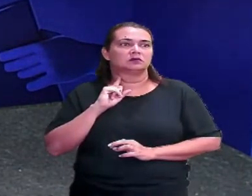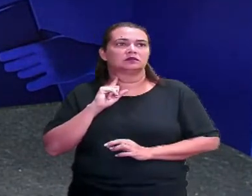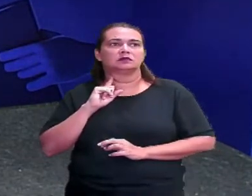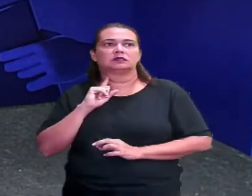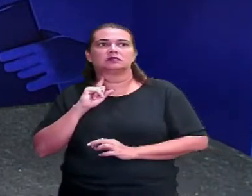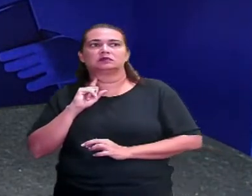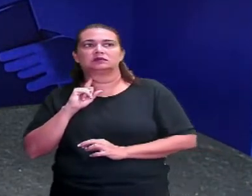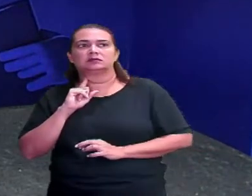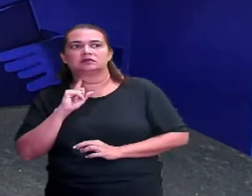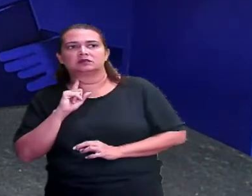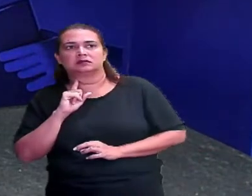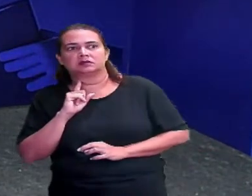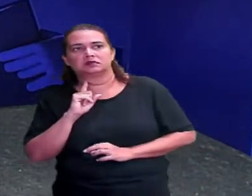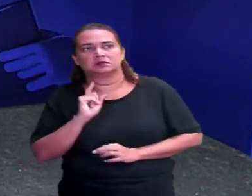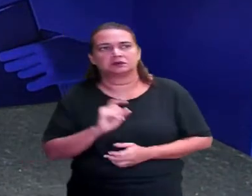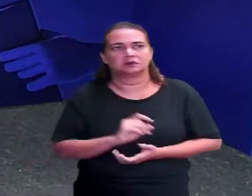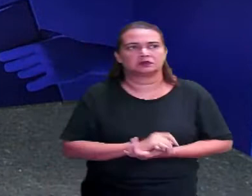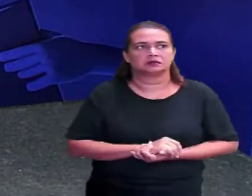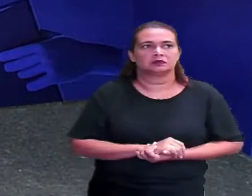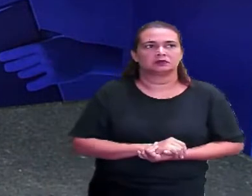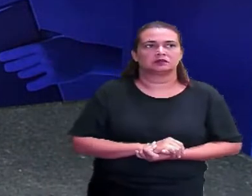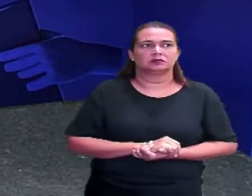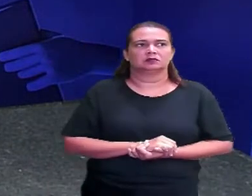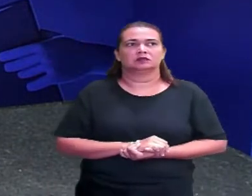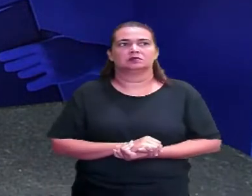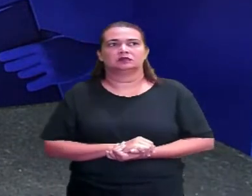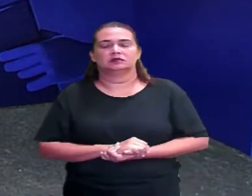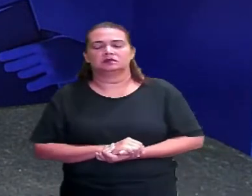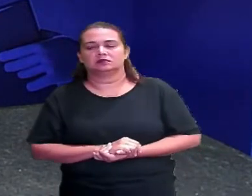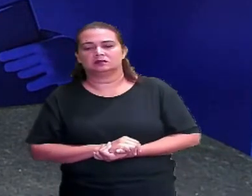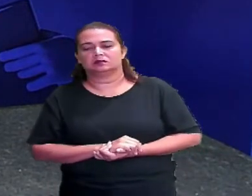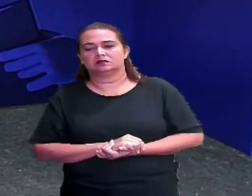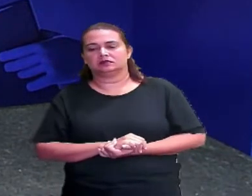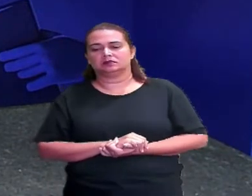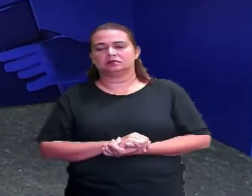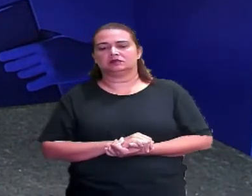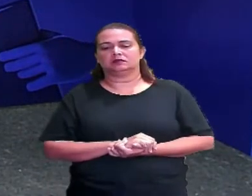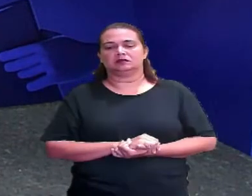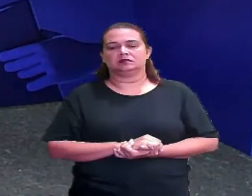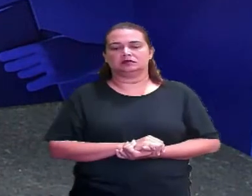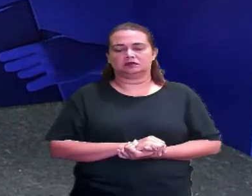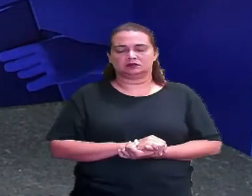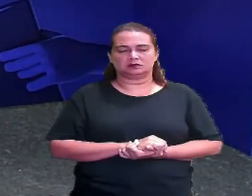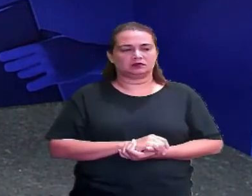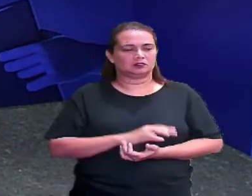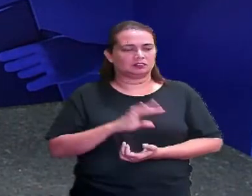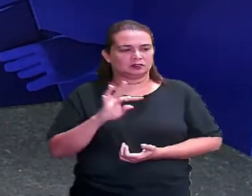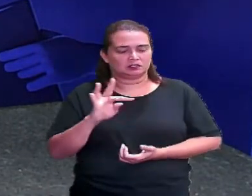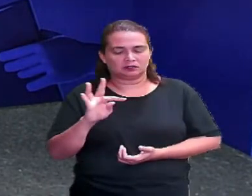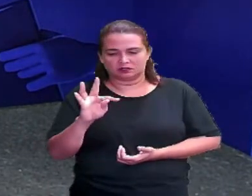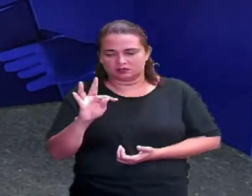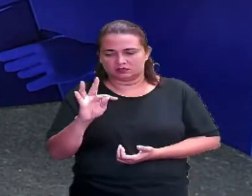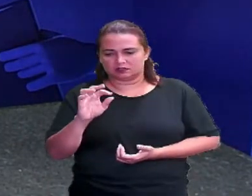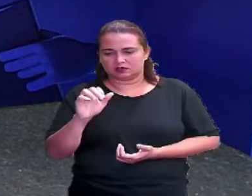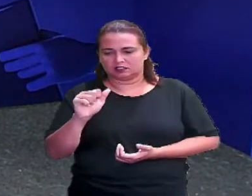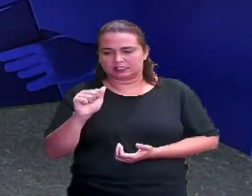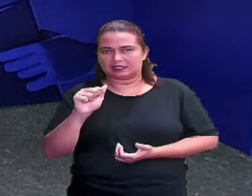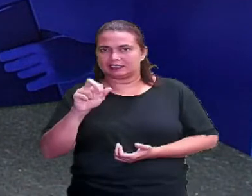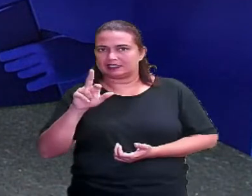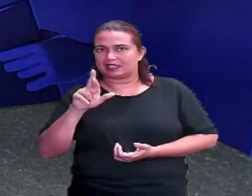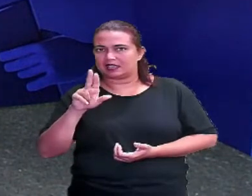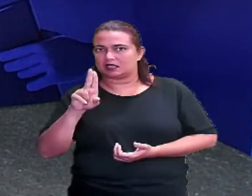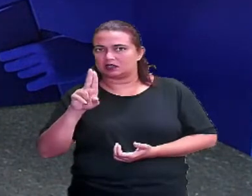faz, taruíra? E aí ele dá uma gargalhada, né? E o outro fica